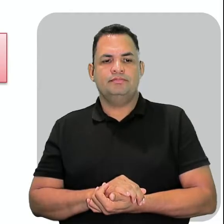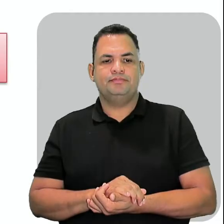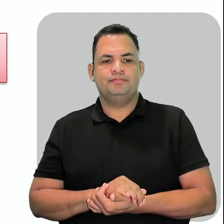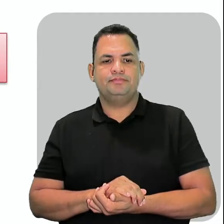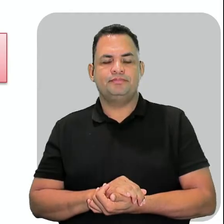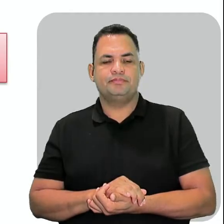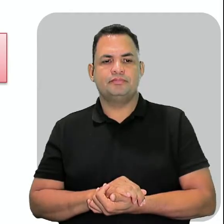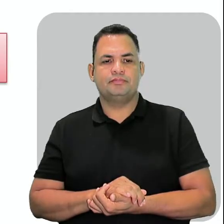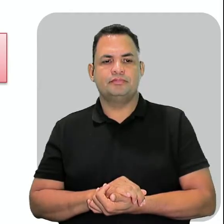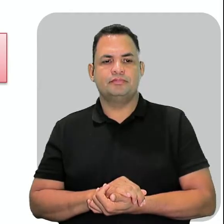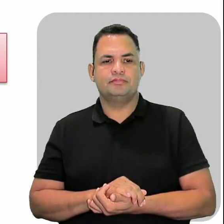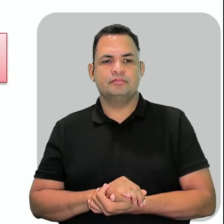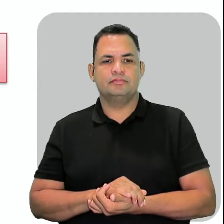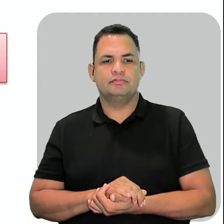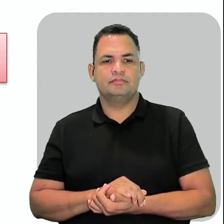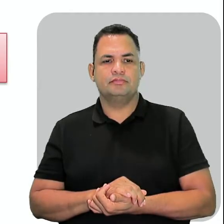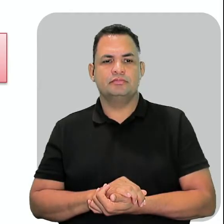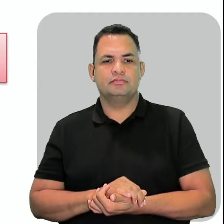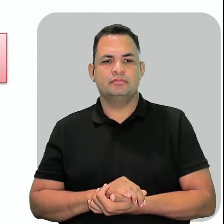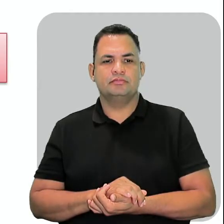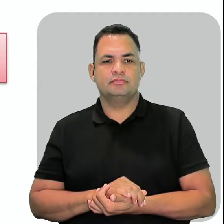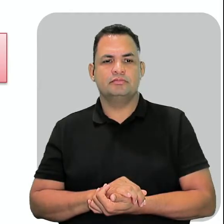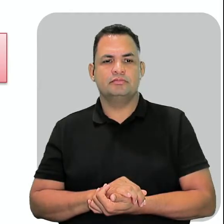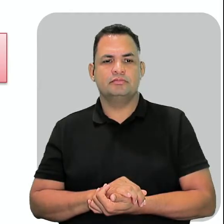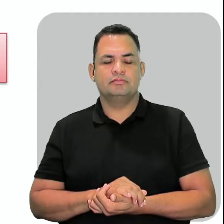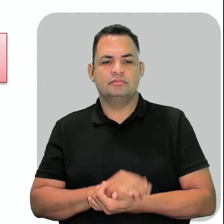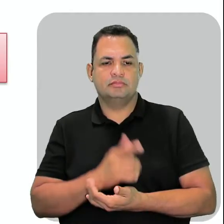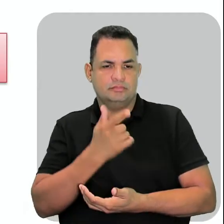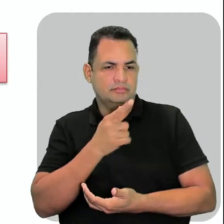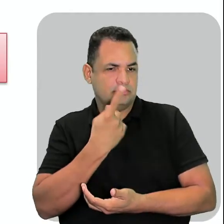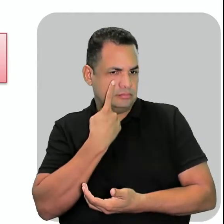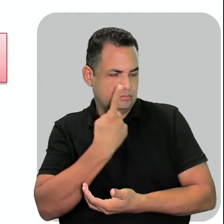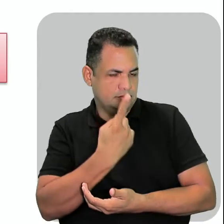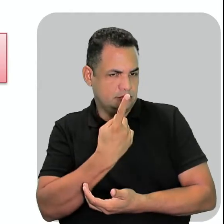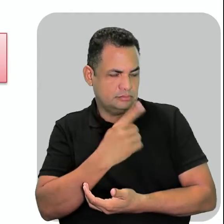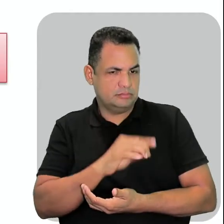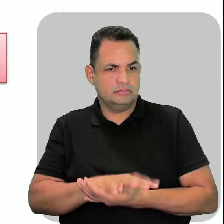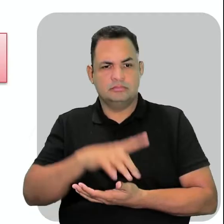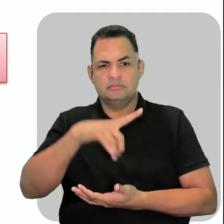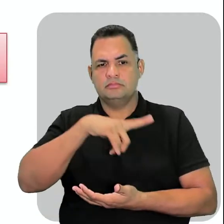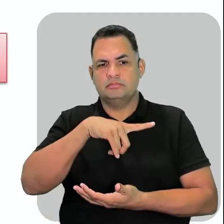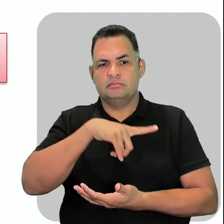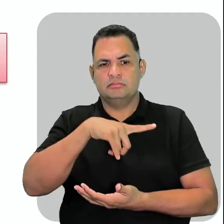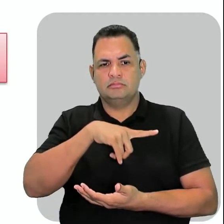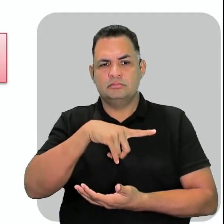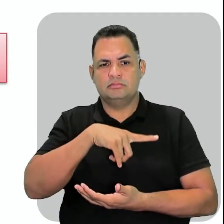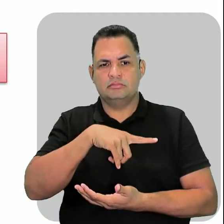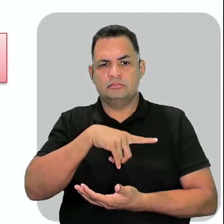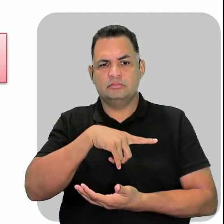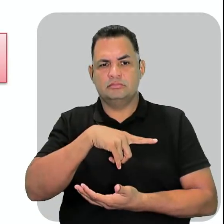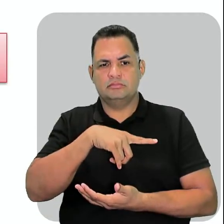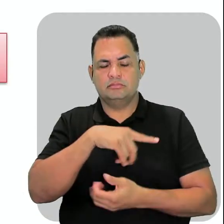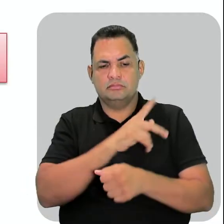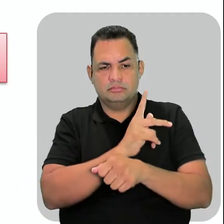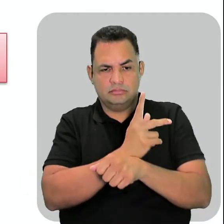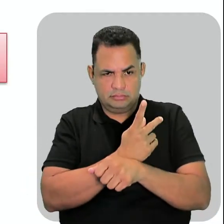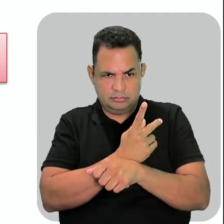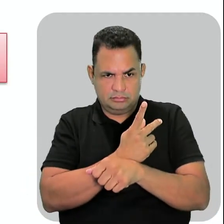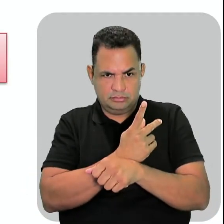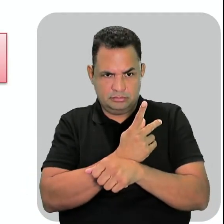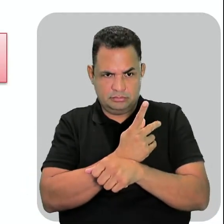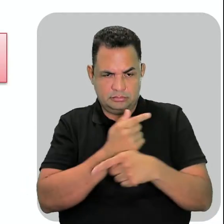está aqui, ó, de azulzinho, vocês estão conseguindo observar? Eu tenho o